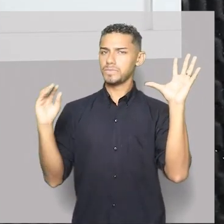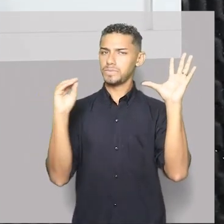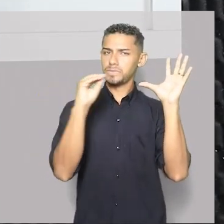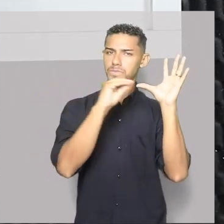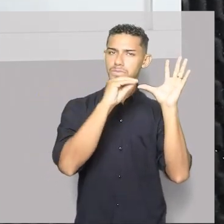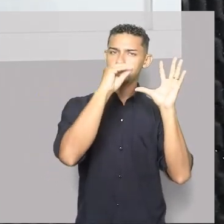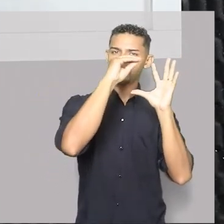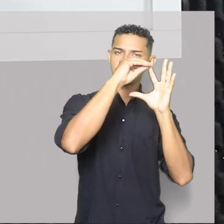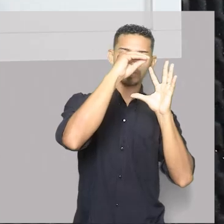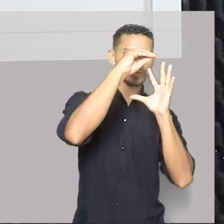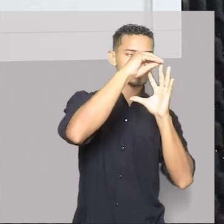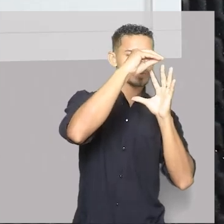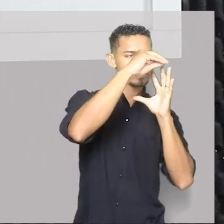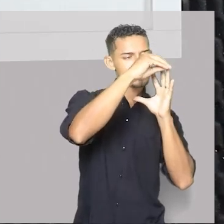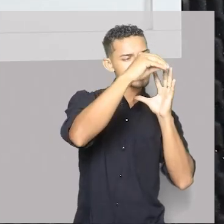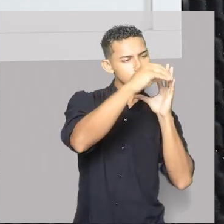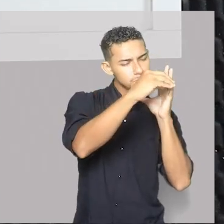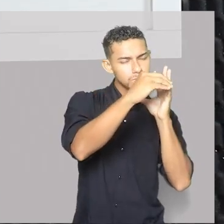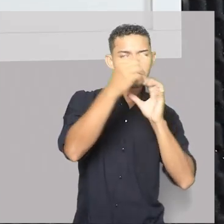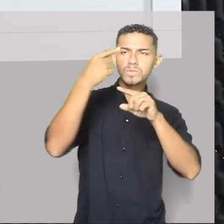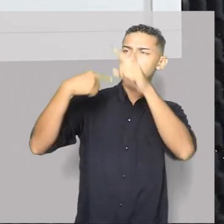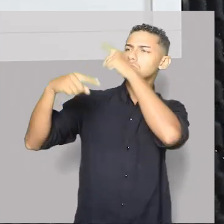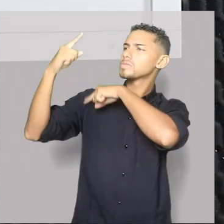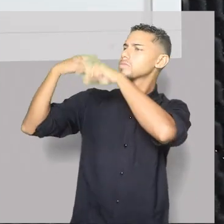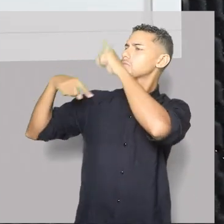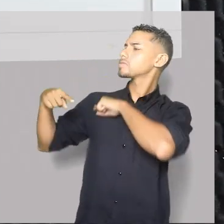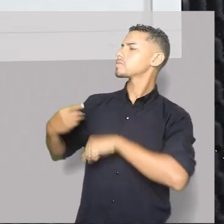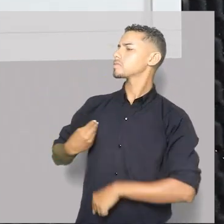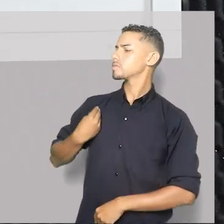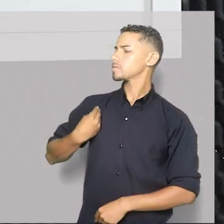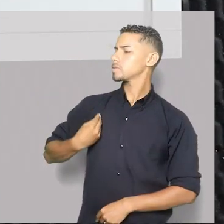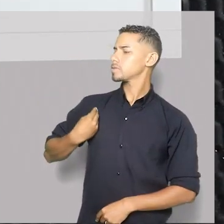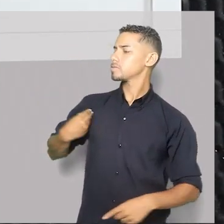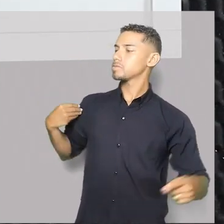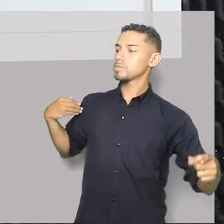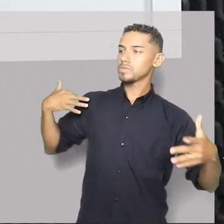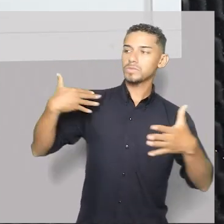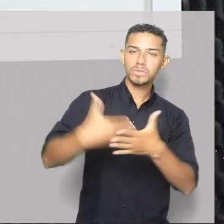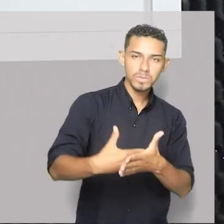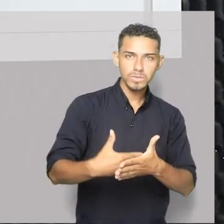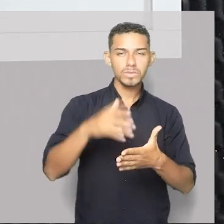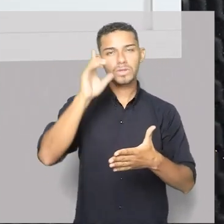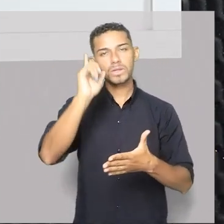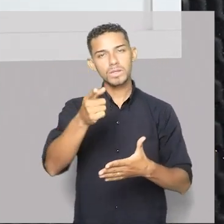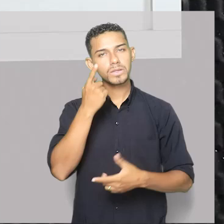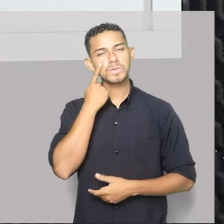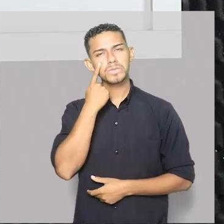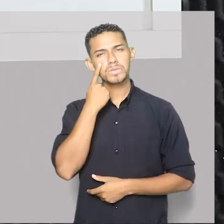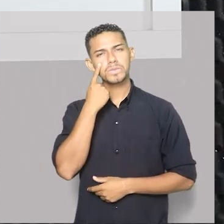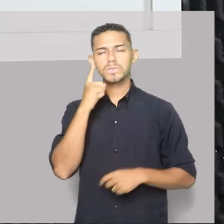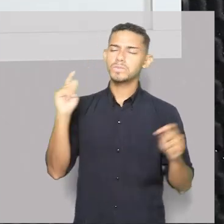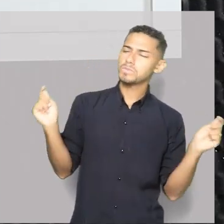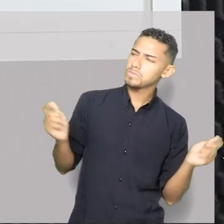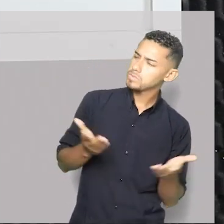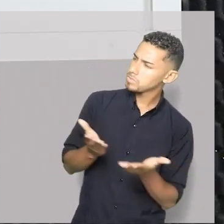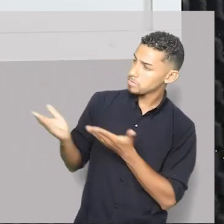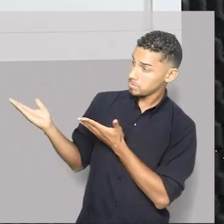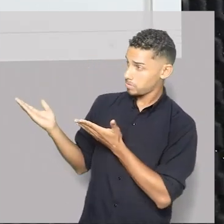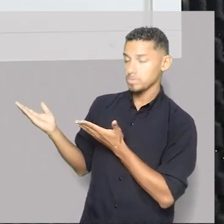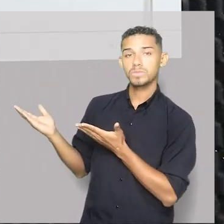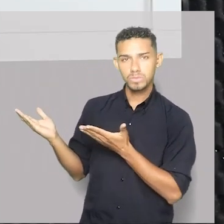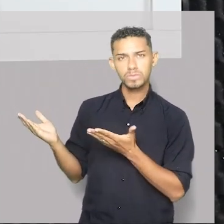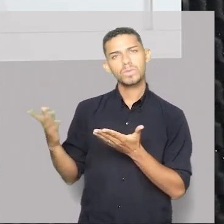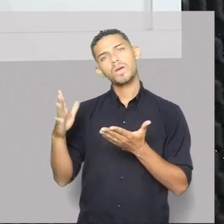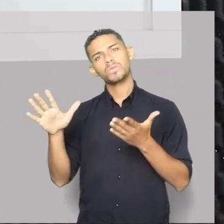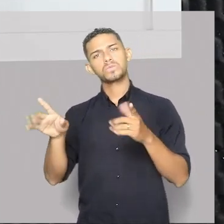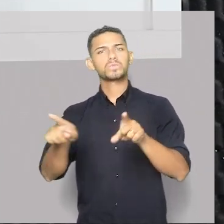que talvez você já ouviu falar em algum momento, já viu, em algum momento. Existe hoje, até em